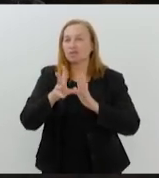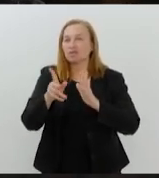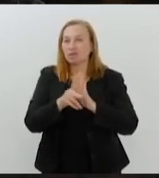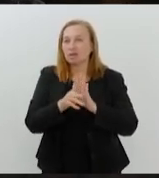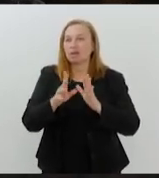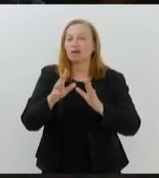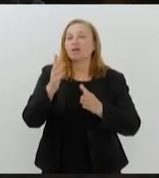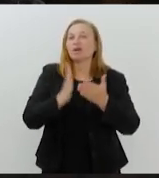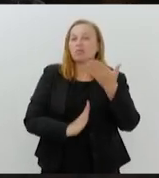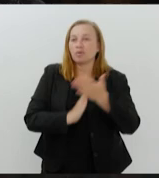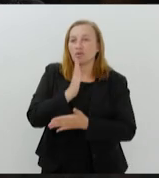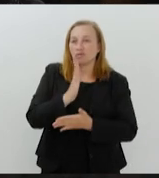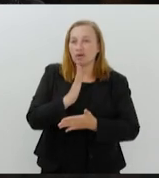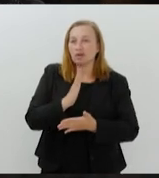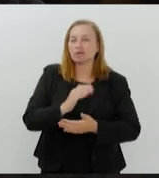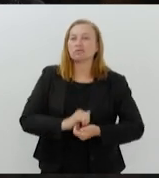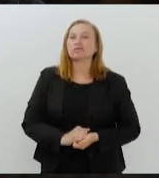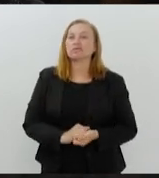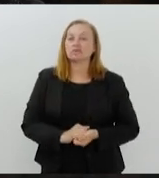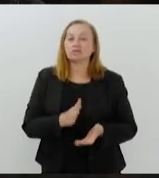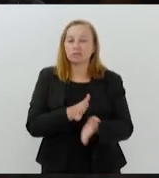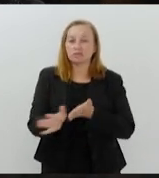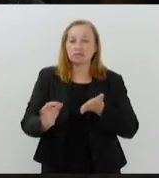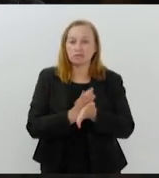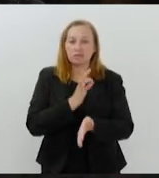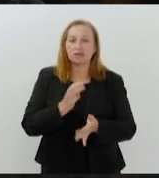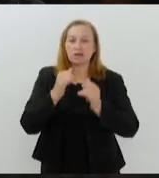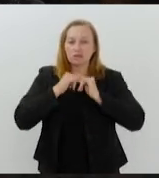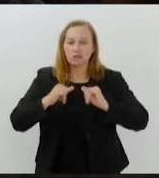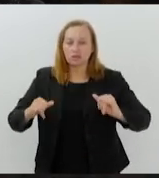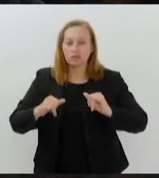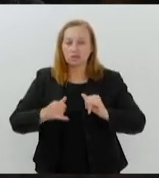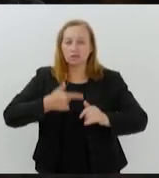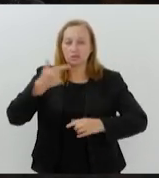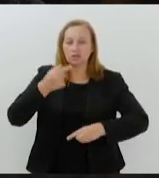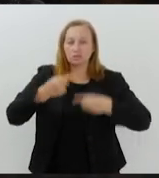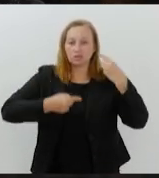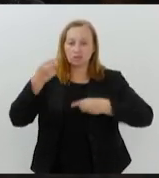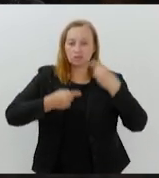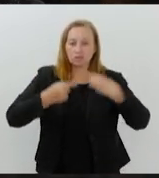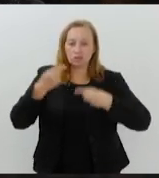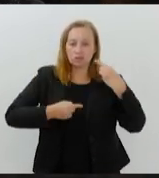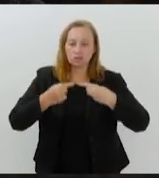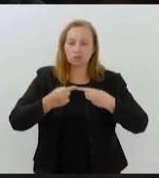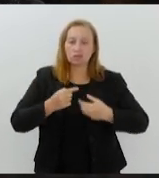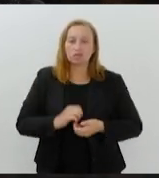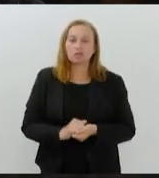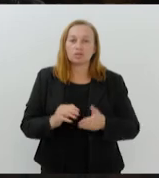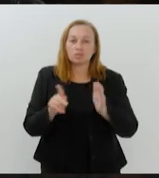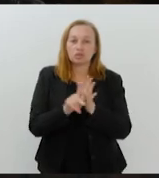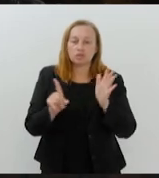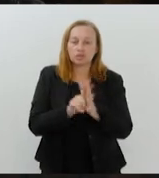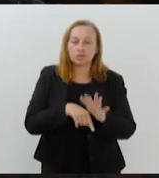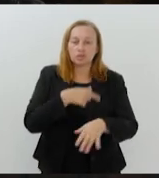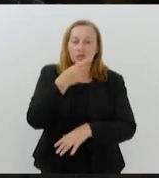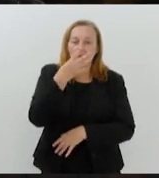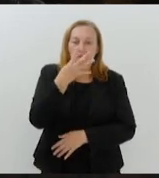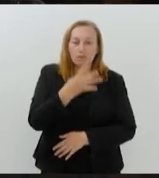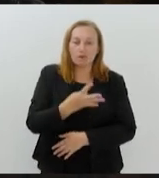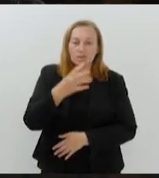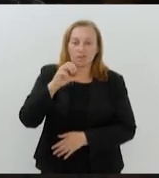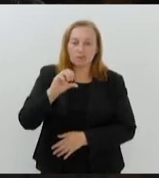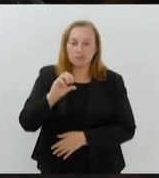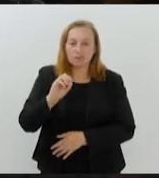estão. Aprovado, vai autógrafo. Anuncio, em segunda discussão, redação do vencido. Projeto de lei número